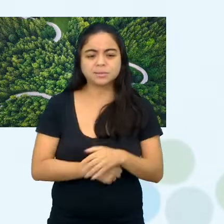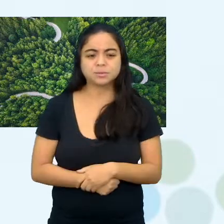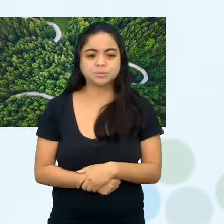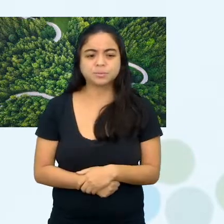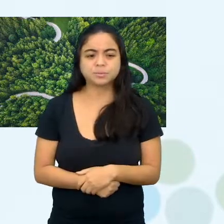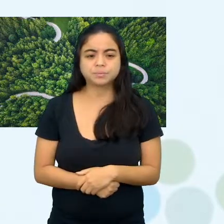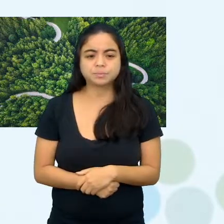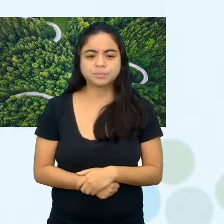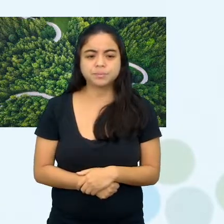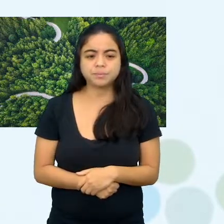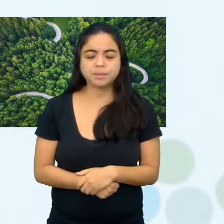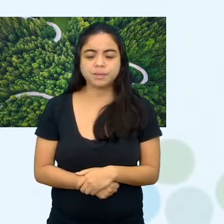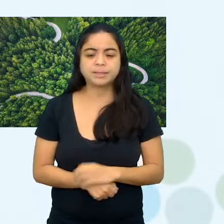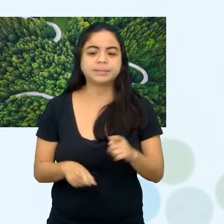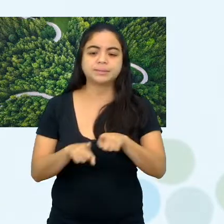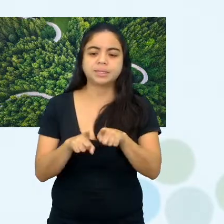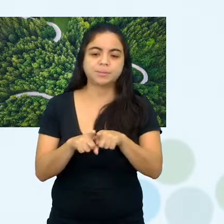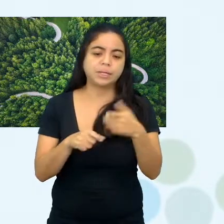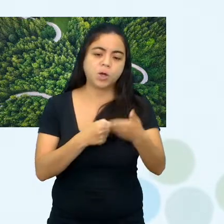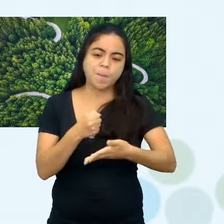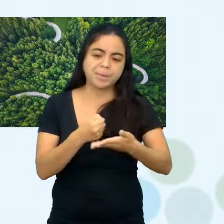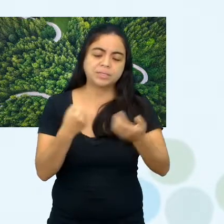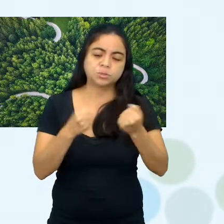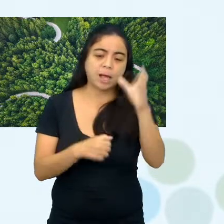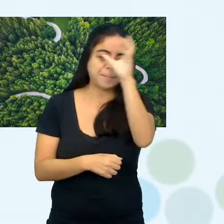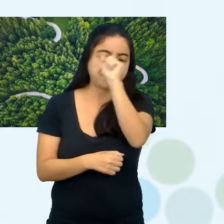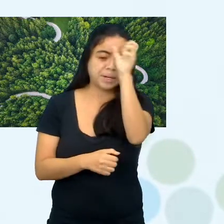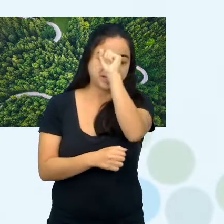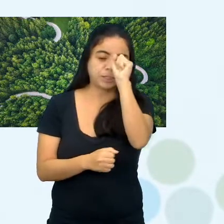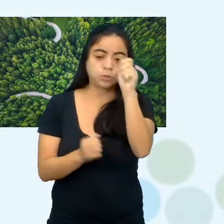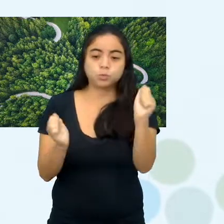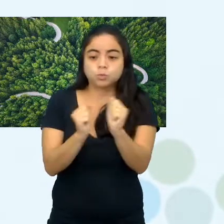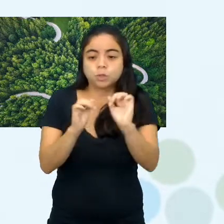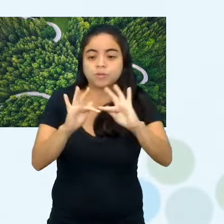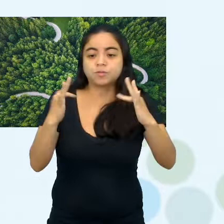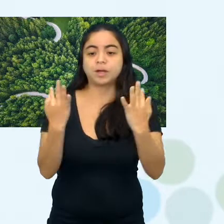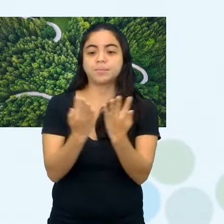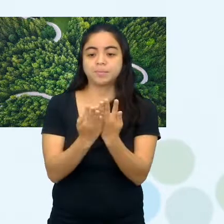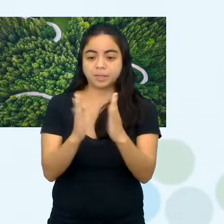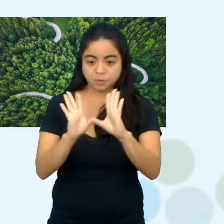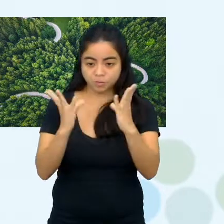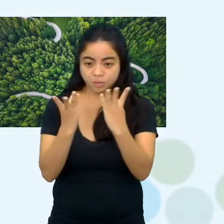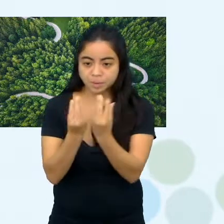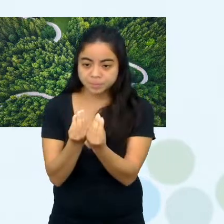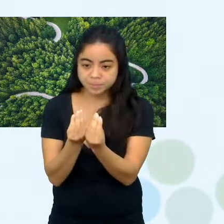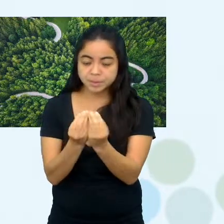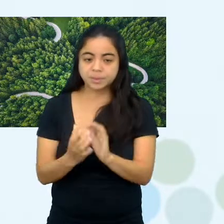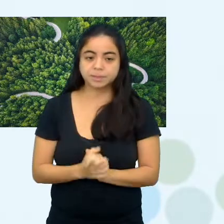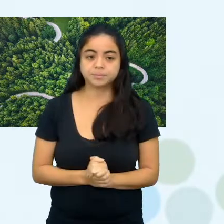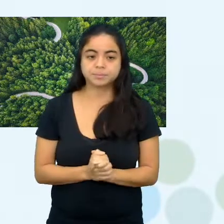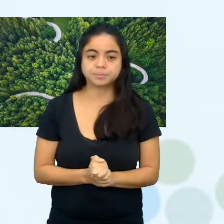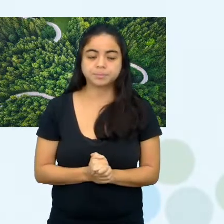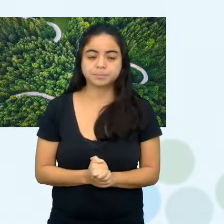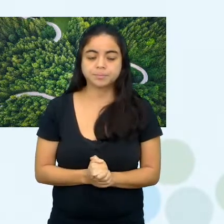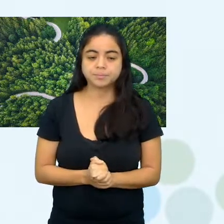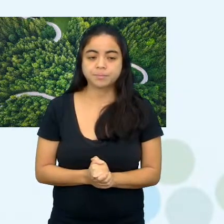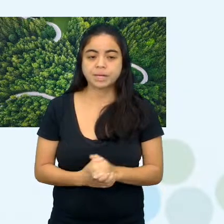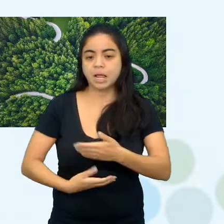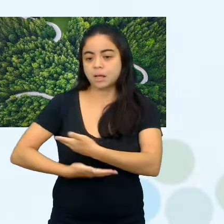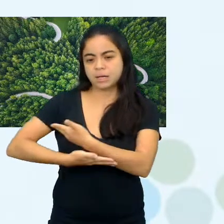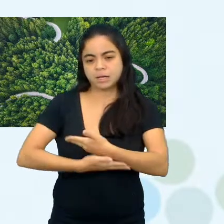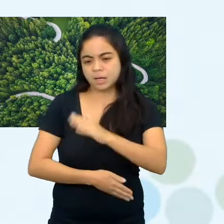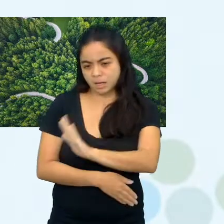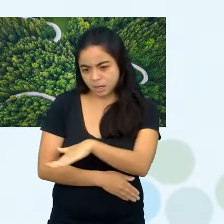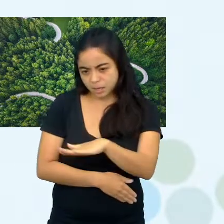errado, né, essas noções a gente também aprende ali com a nossa família, né, com esse núcleo da primeira infância,